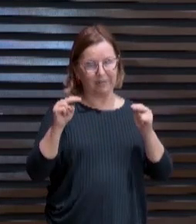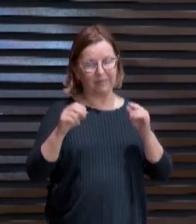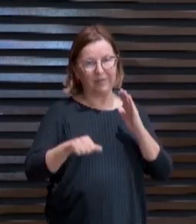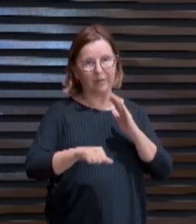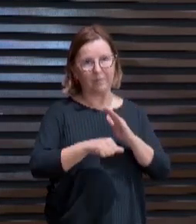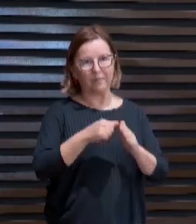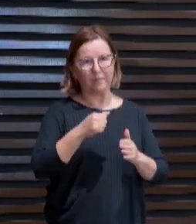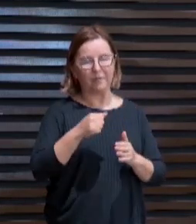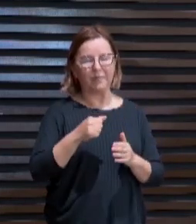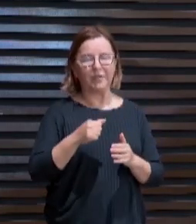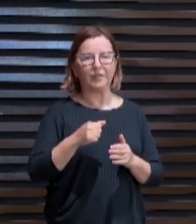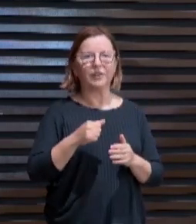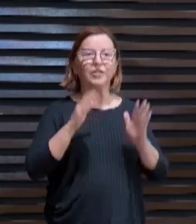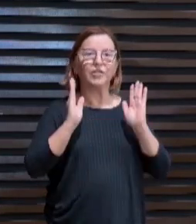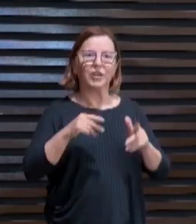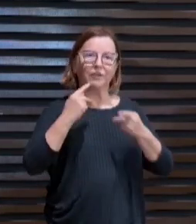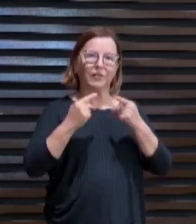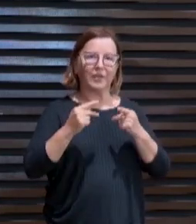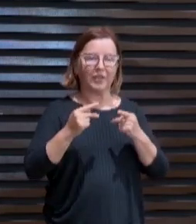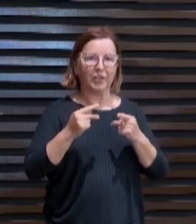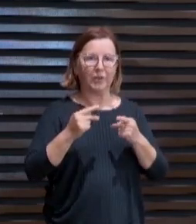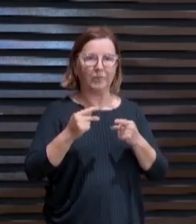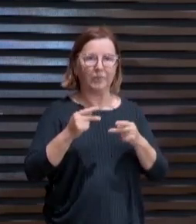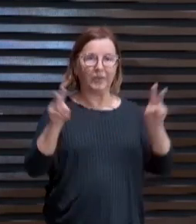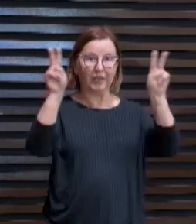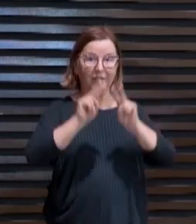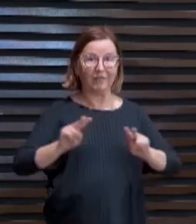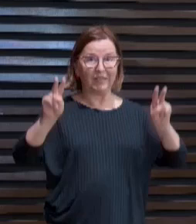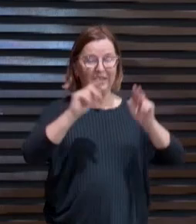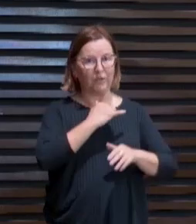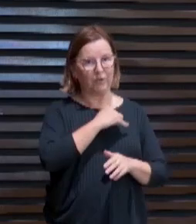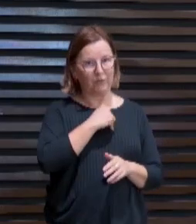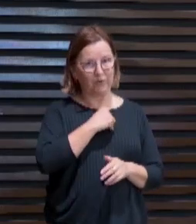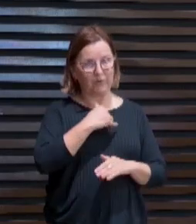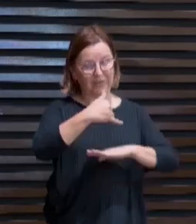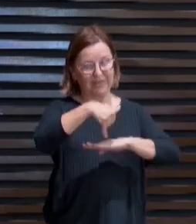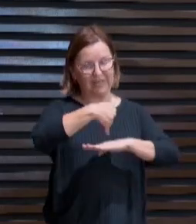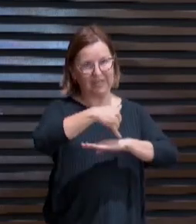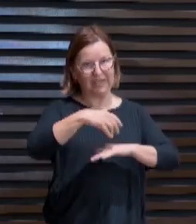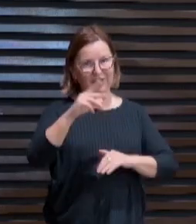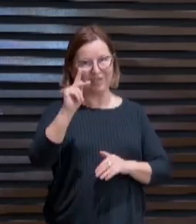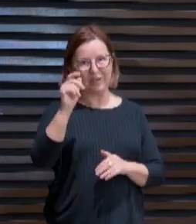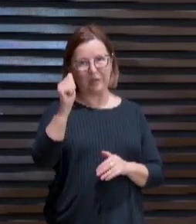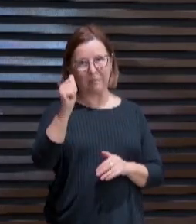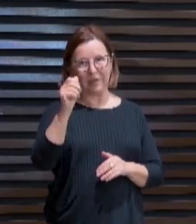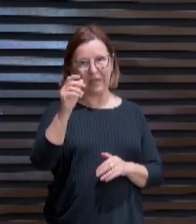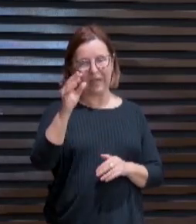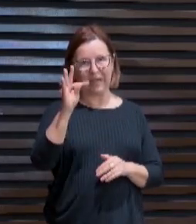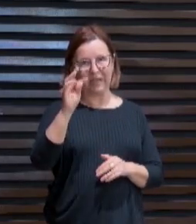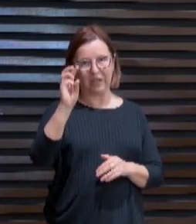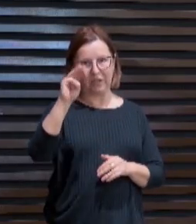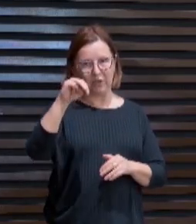visão de João, na ilha de Patmos. João havia sido deportado, ele havia sido preso. A ilha de Patmos é uma